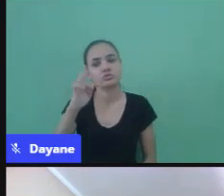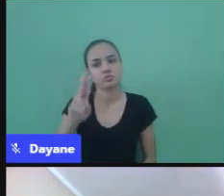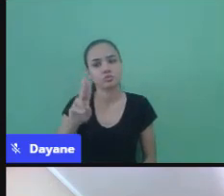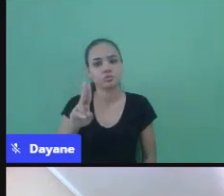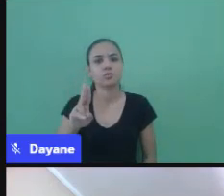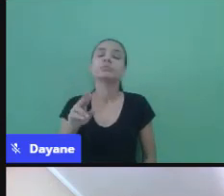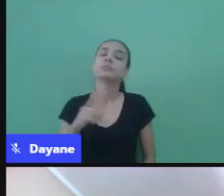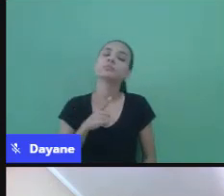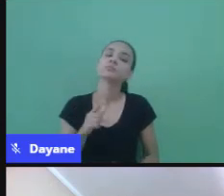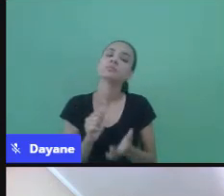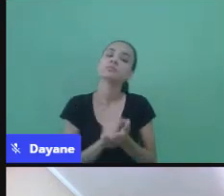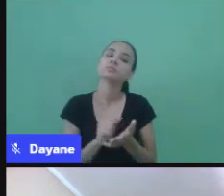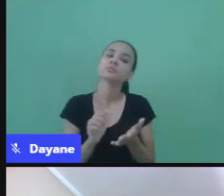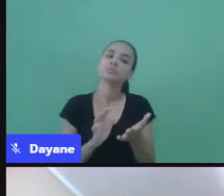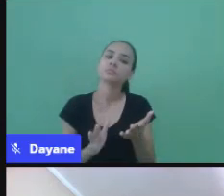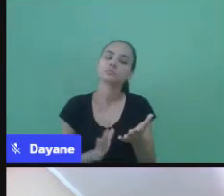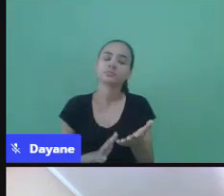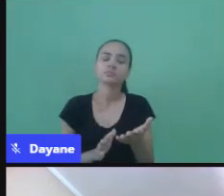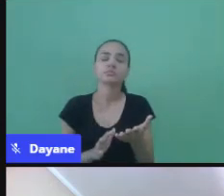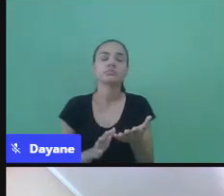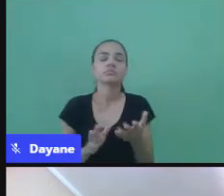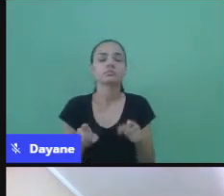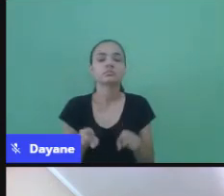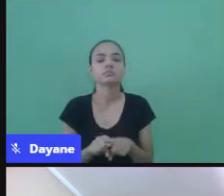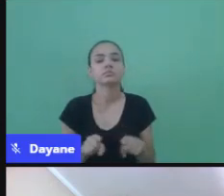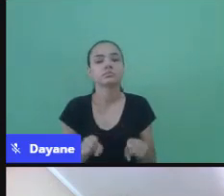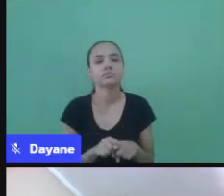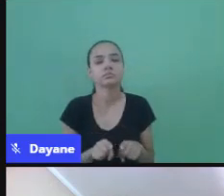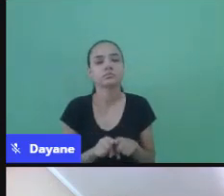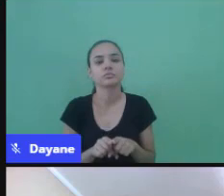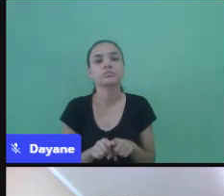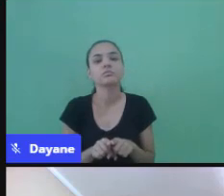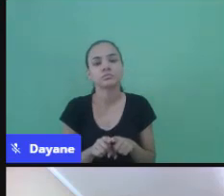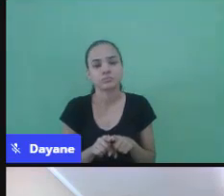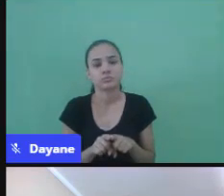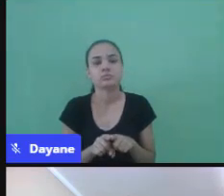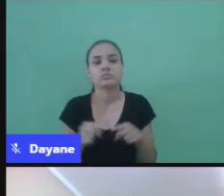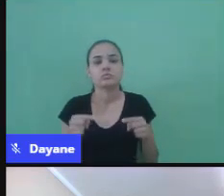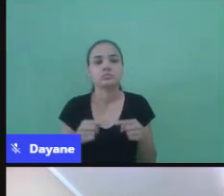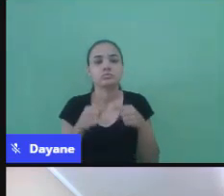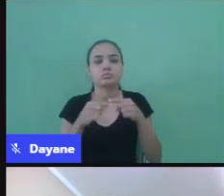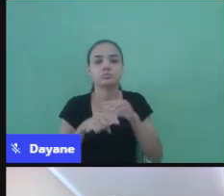ligada ao tamanduá bandeira, que